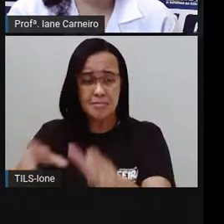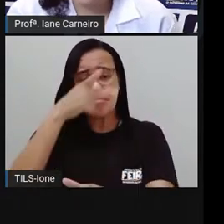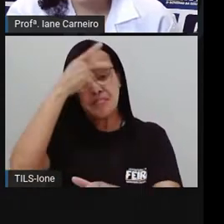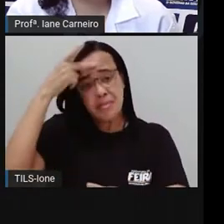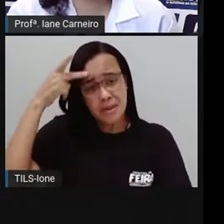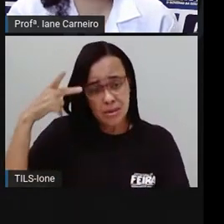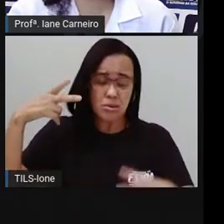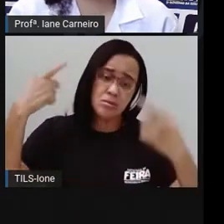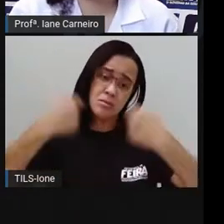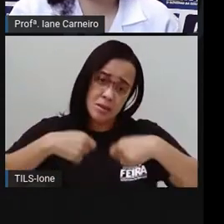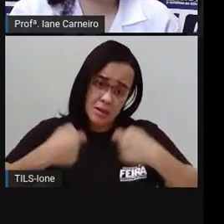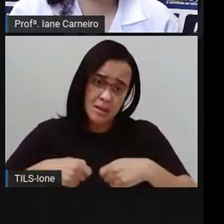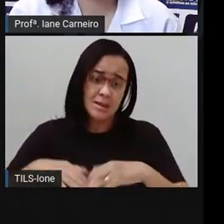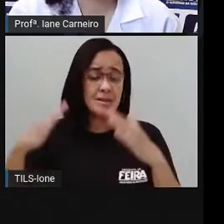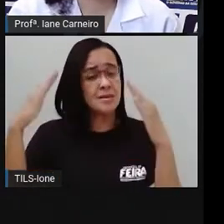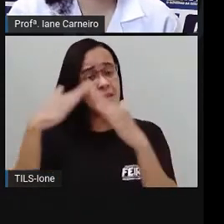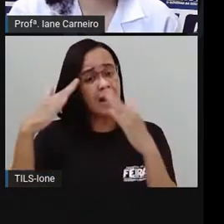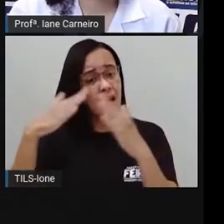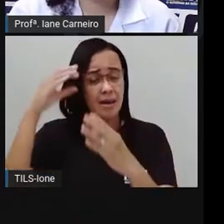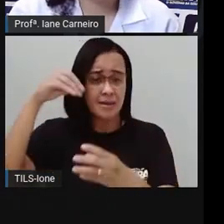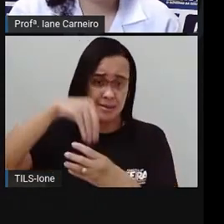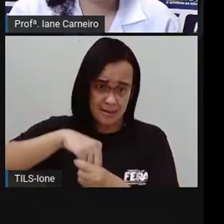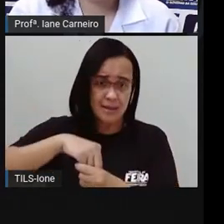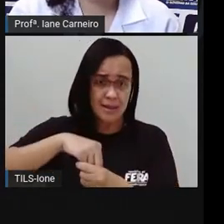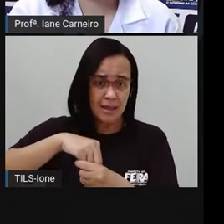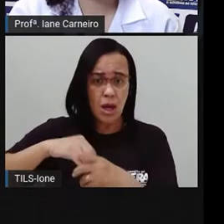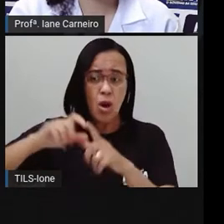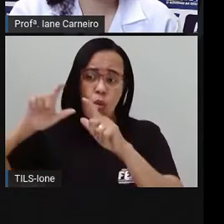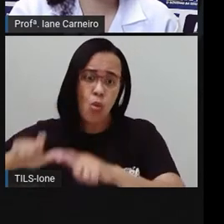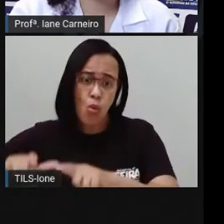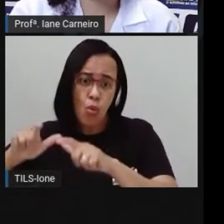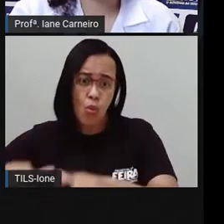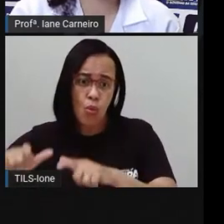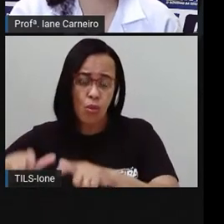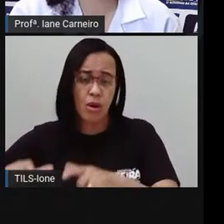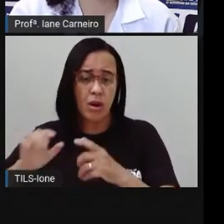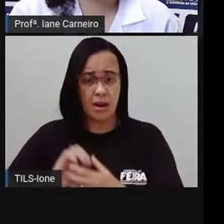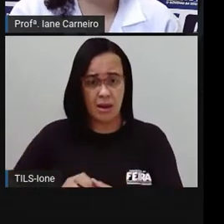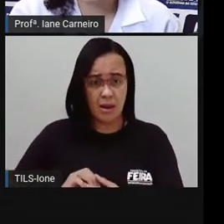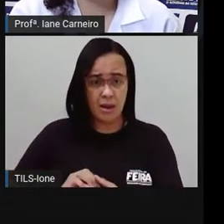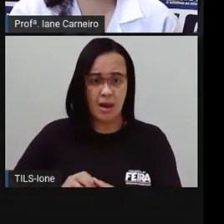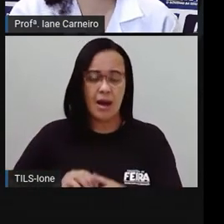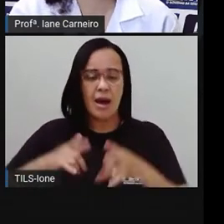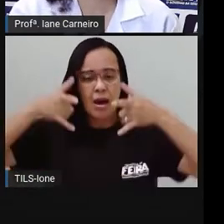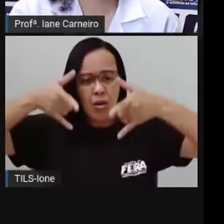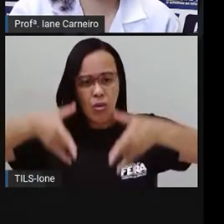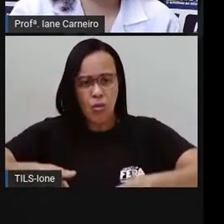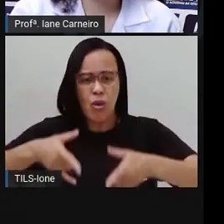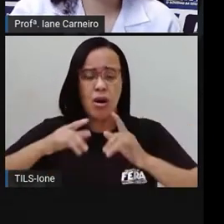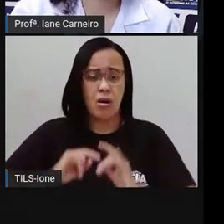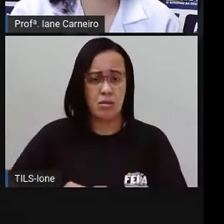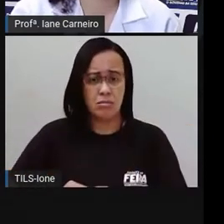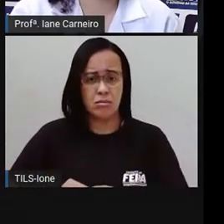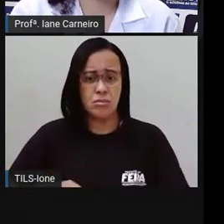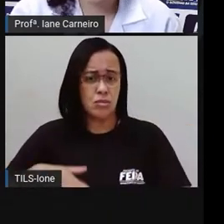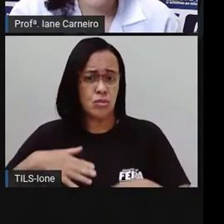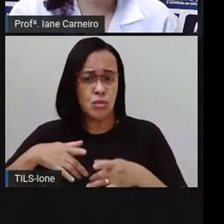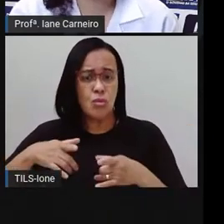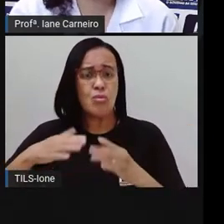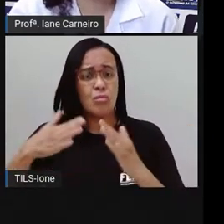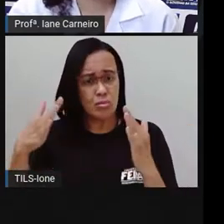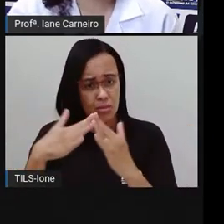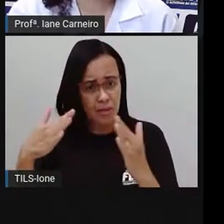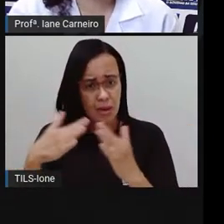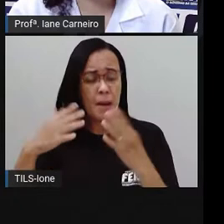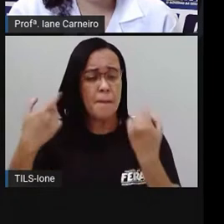um quarto, uma cama, para no fim do dia guardar o corpo cansado, com carinho, com